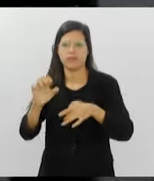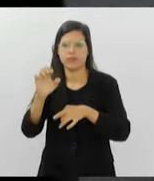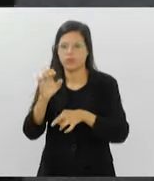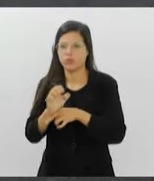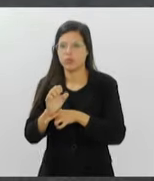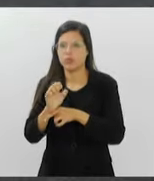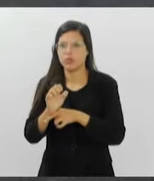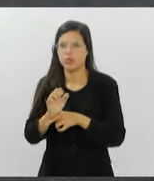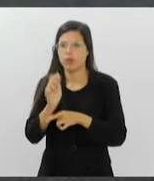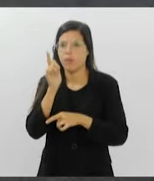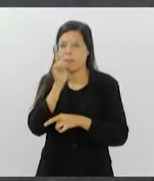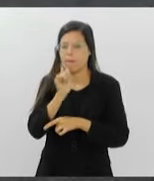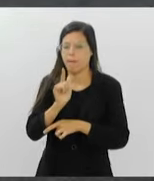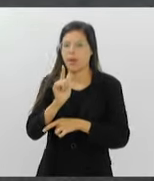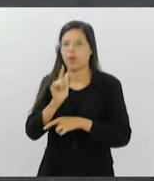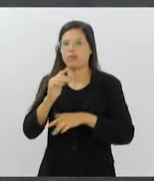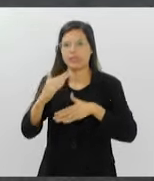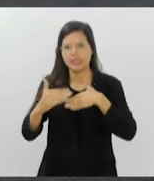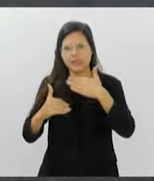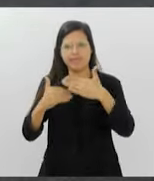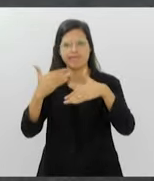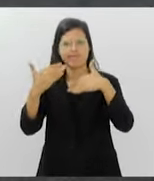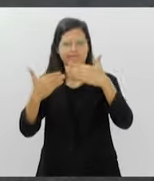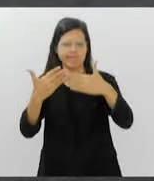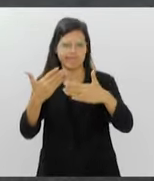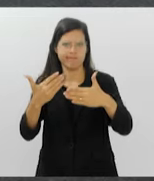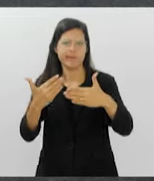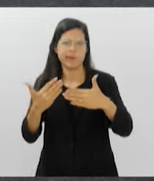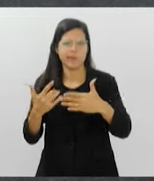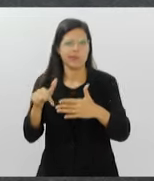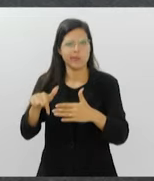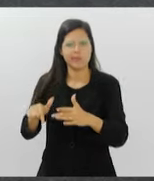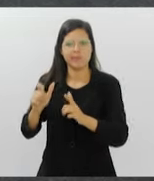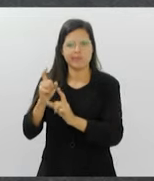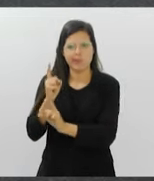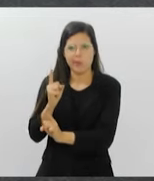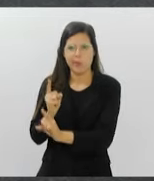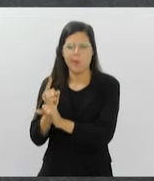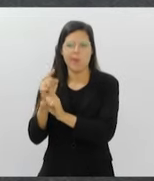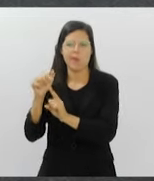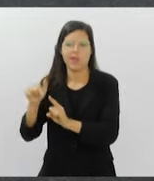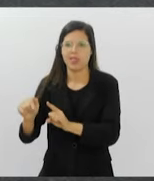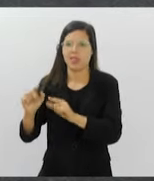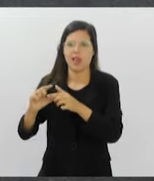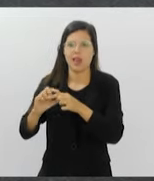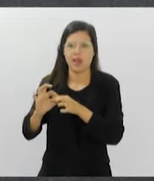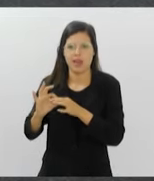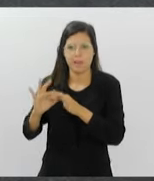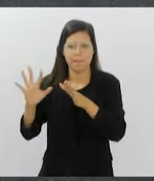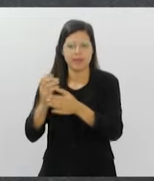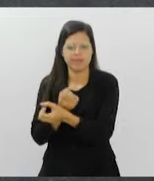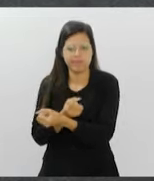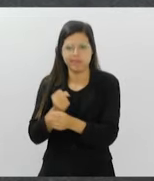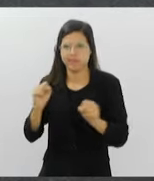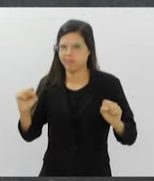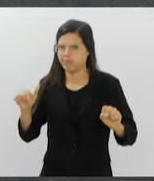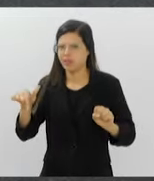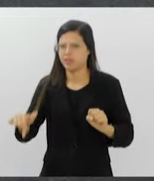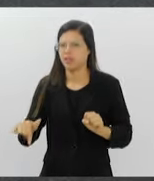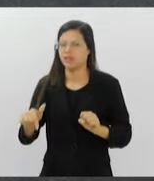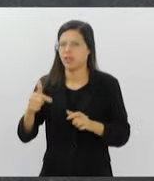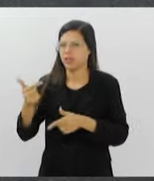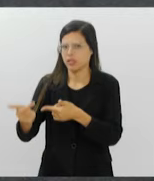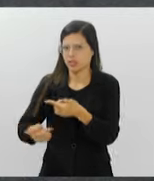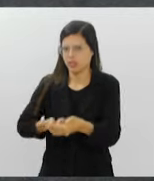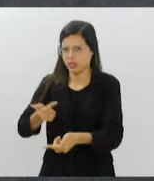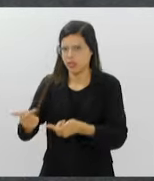se reerguer, não é? Quando são encontradas, quando são libertadas, digamos assim, dessa condição